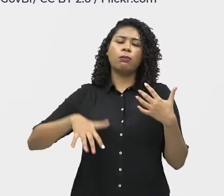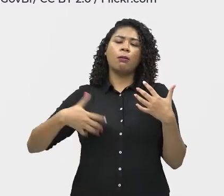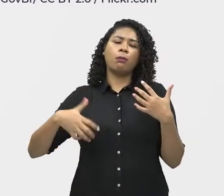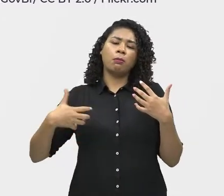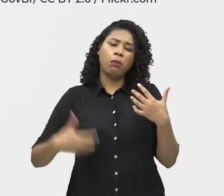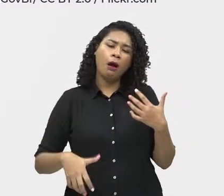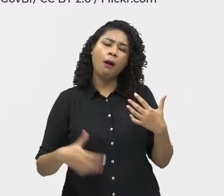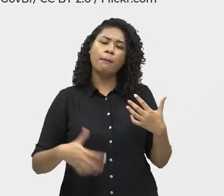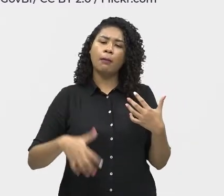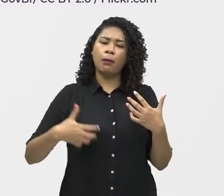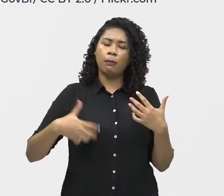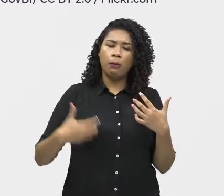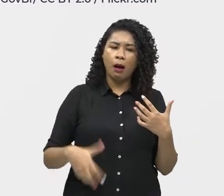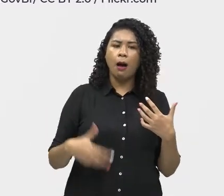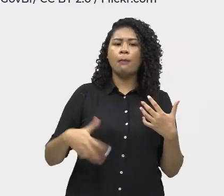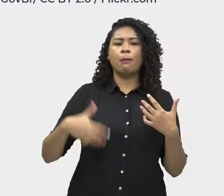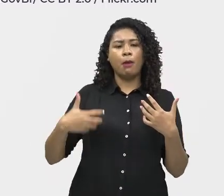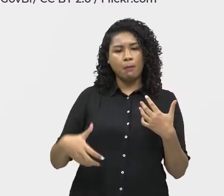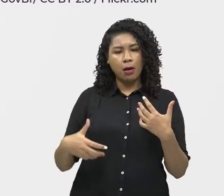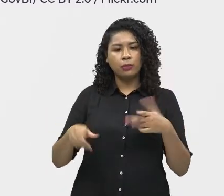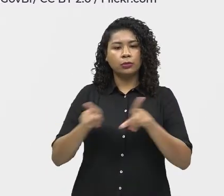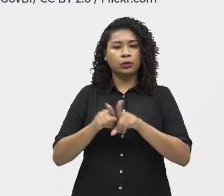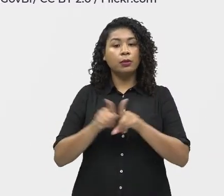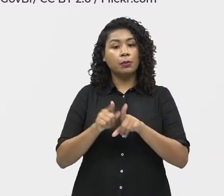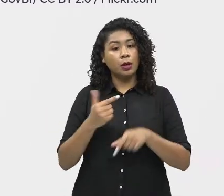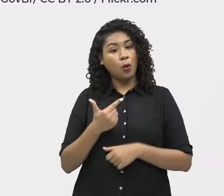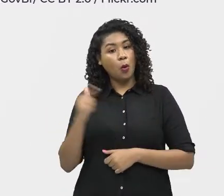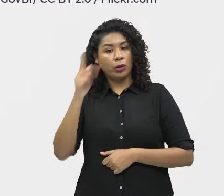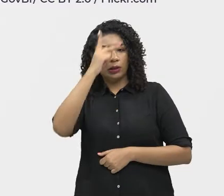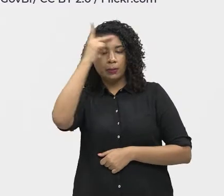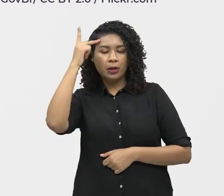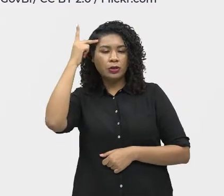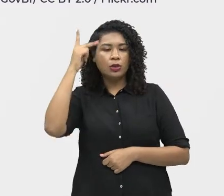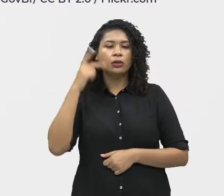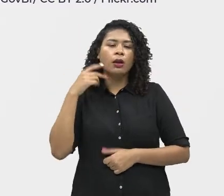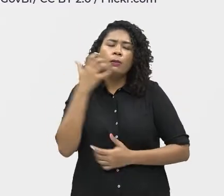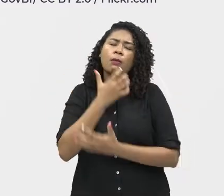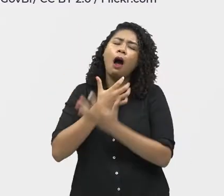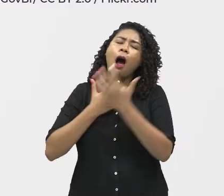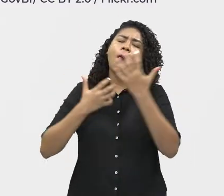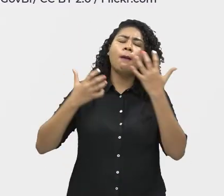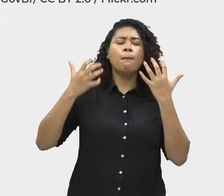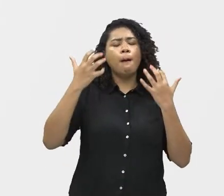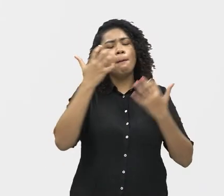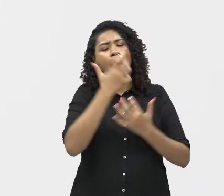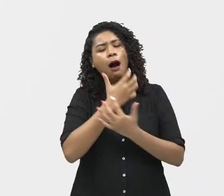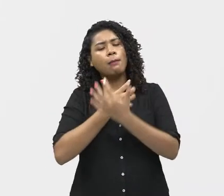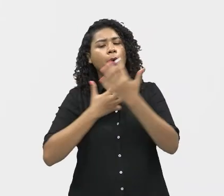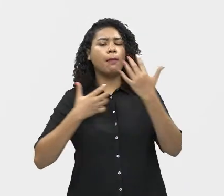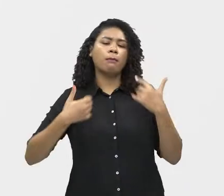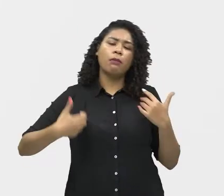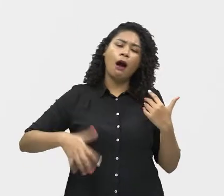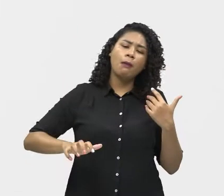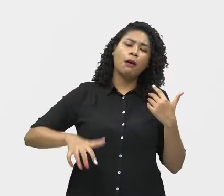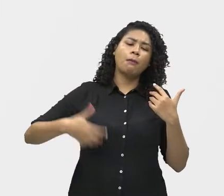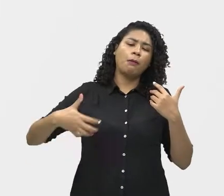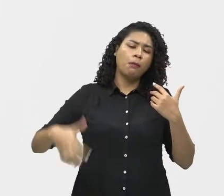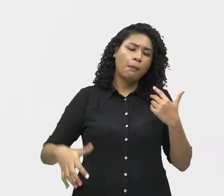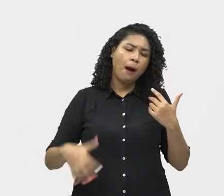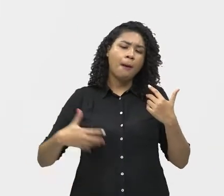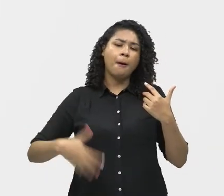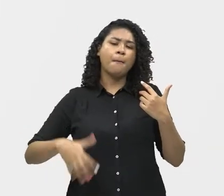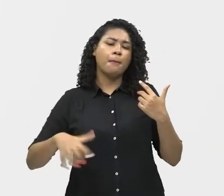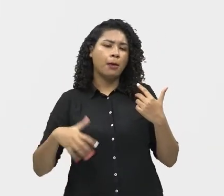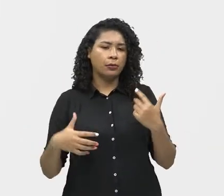segundo, isto é, outro violeiro ou cantador que acompanha na cantoria. Nos